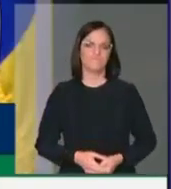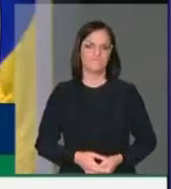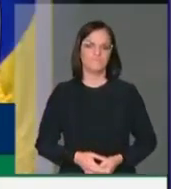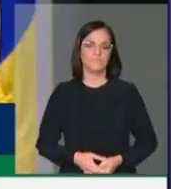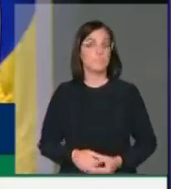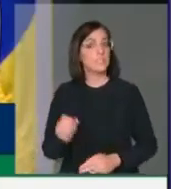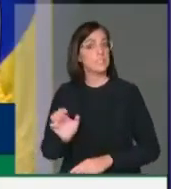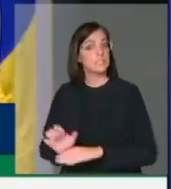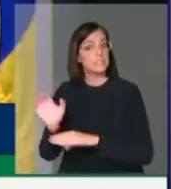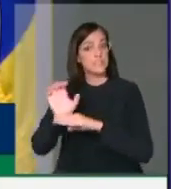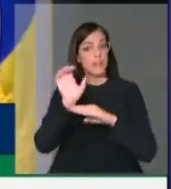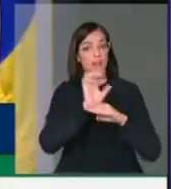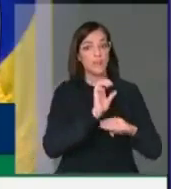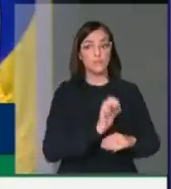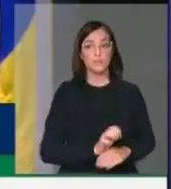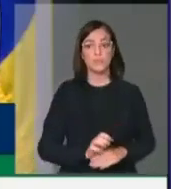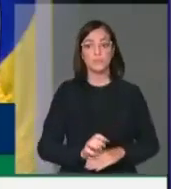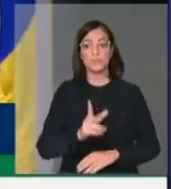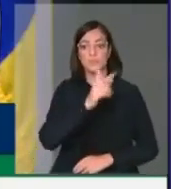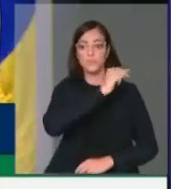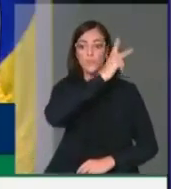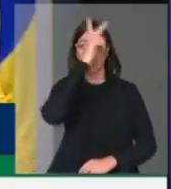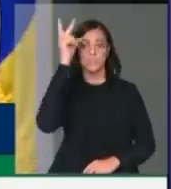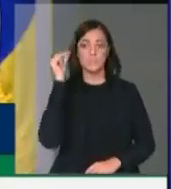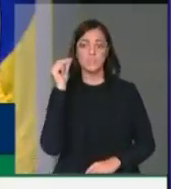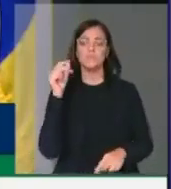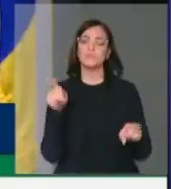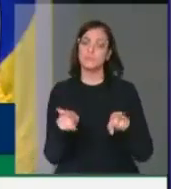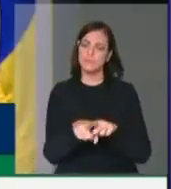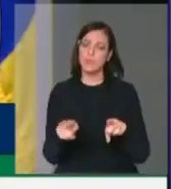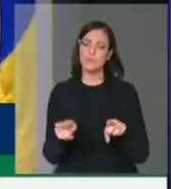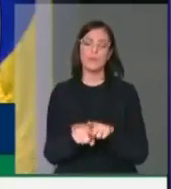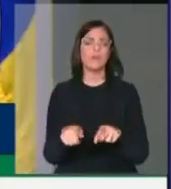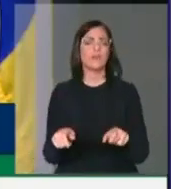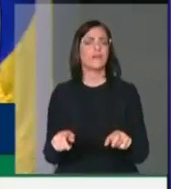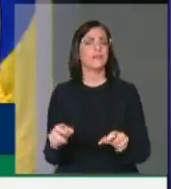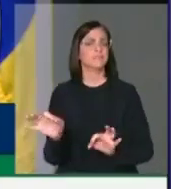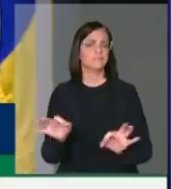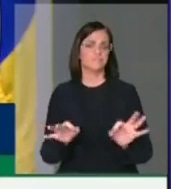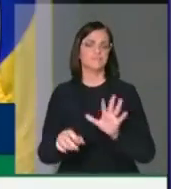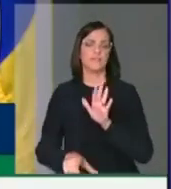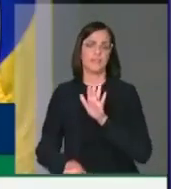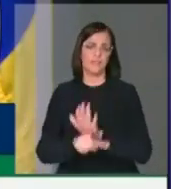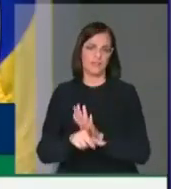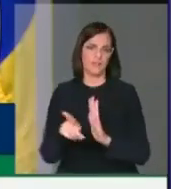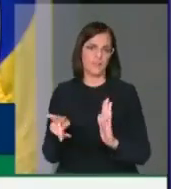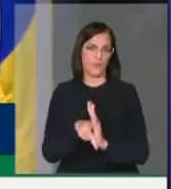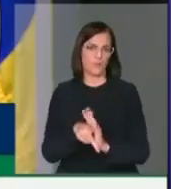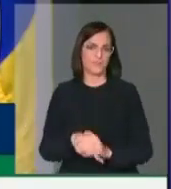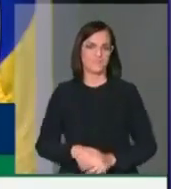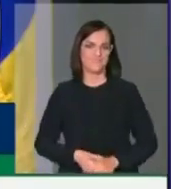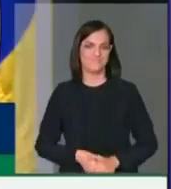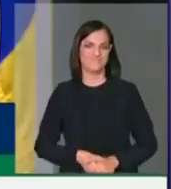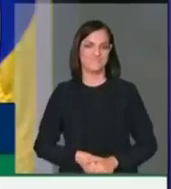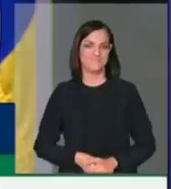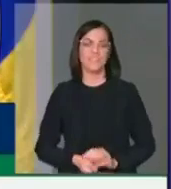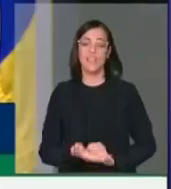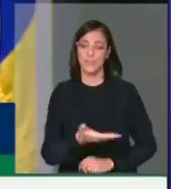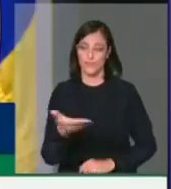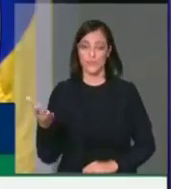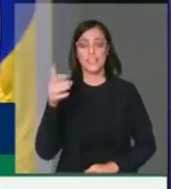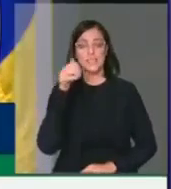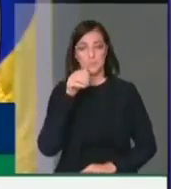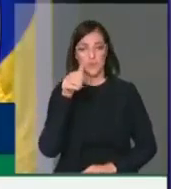estados e os municípios também tenham suas leis estaduais e municipais. A todos vocês,